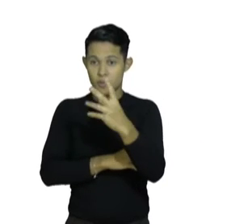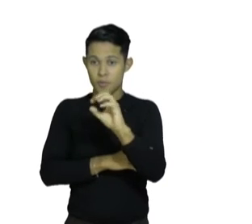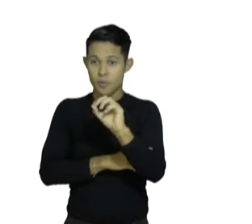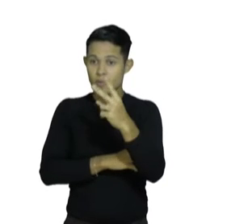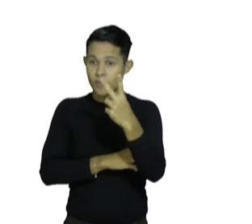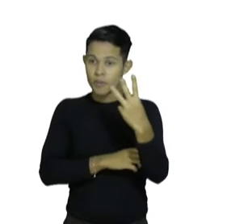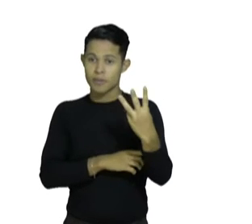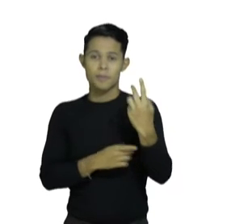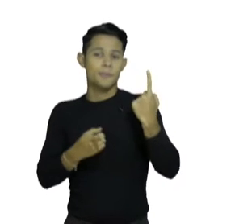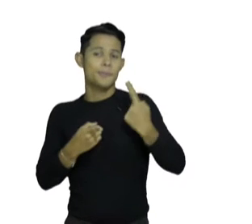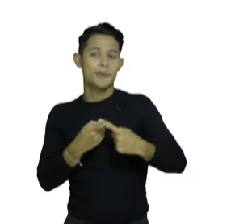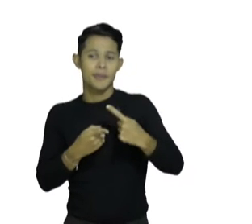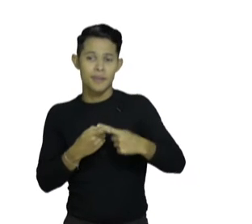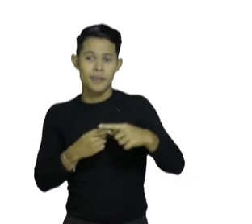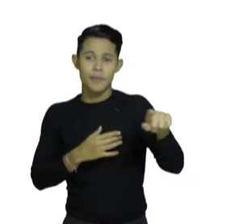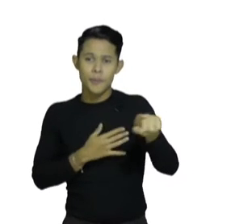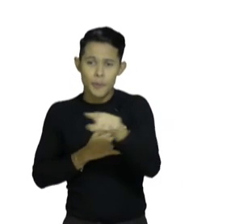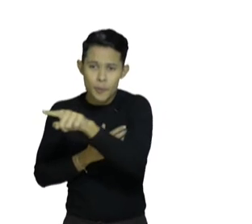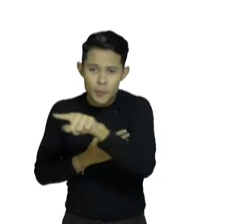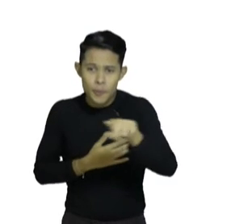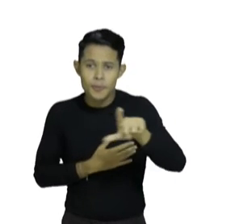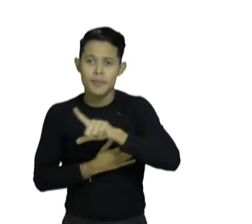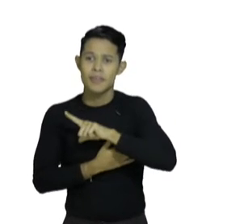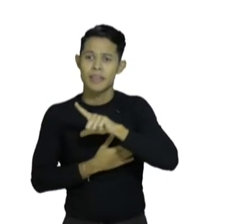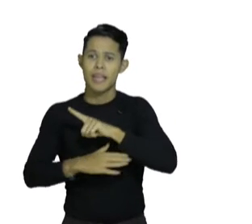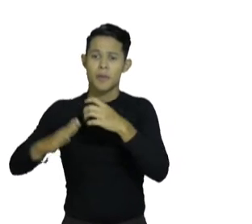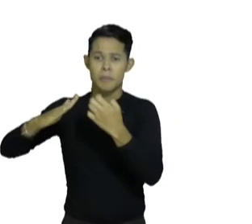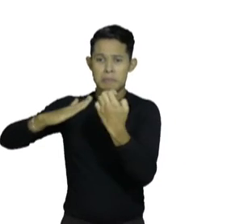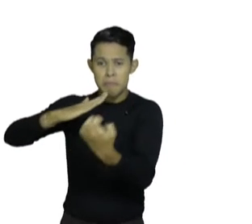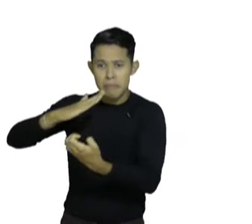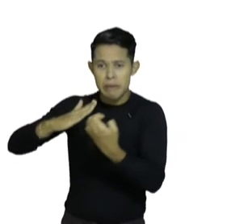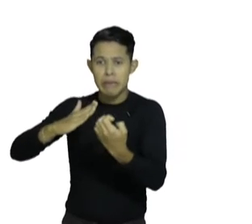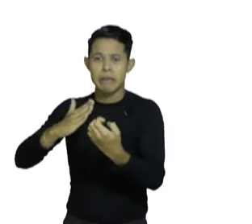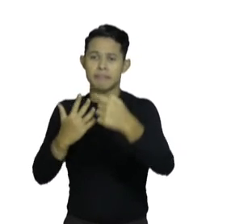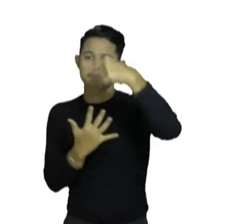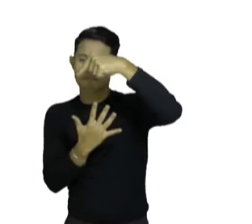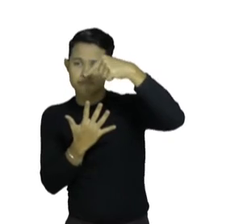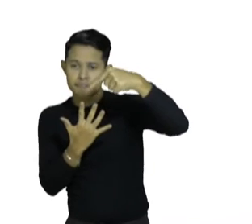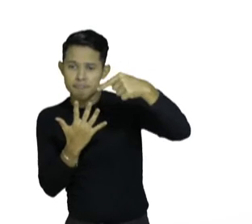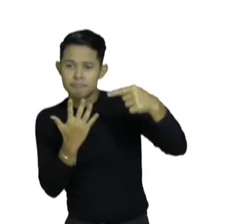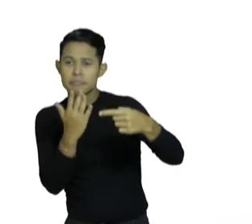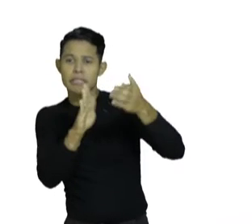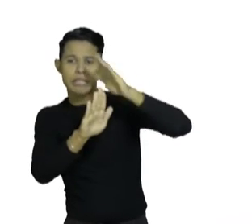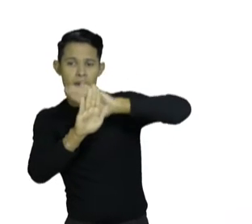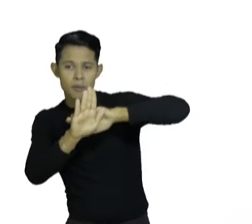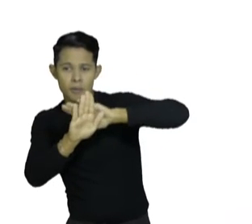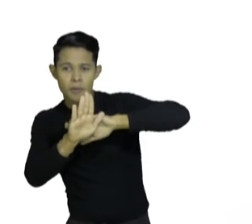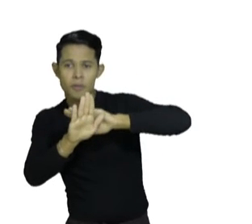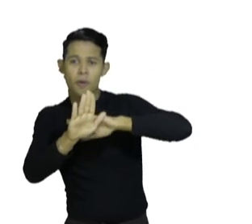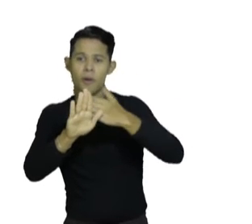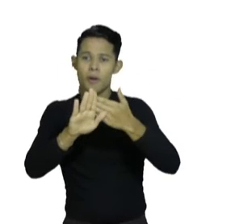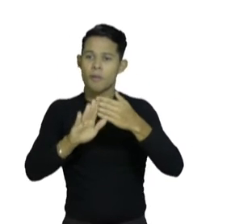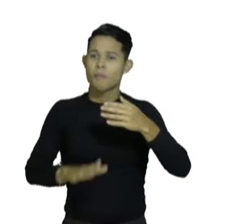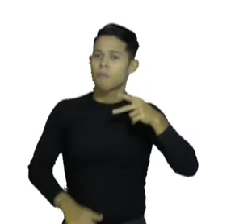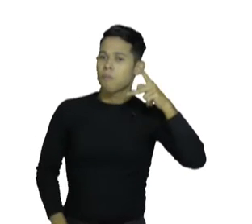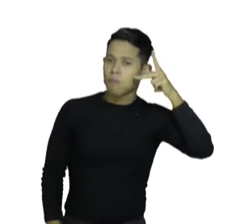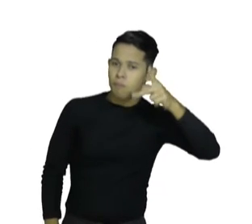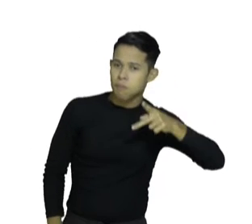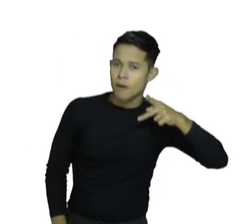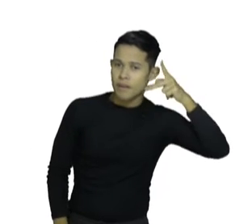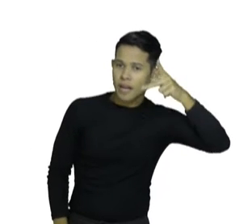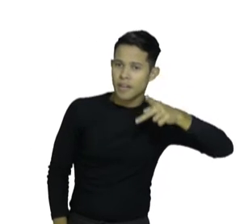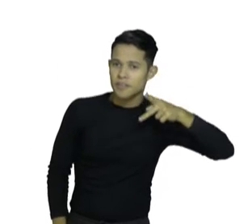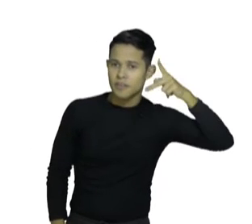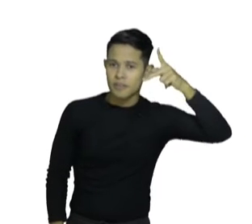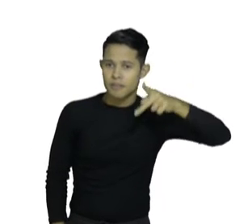de vocês teria uma empresa que por questões ideológicas por questões de vontades políticas fecharia a